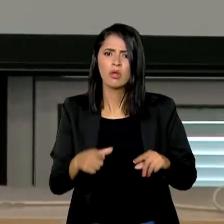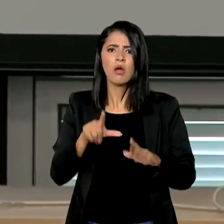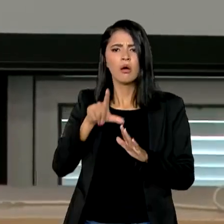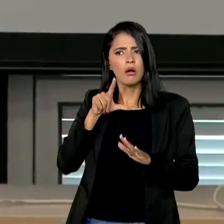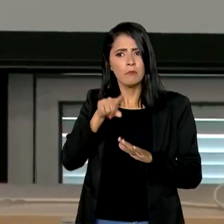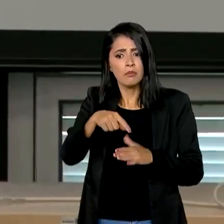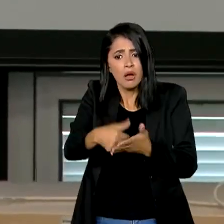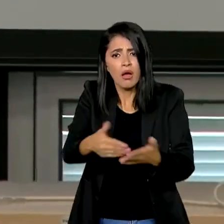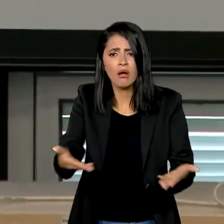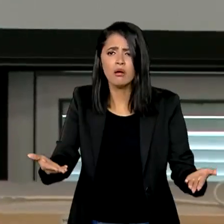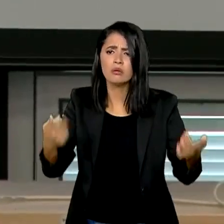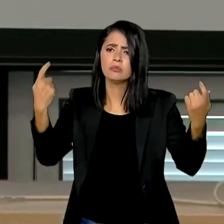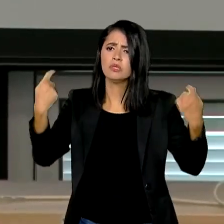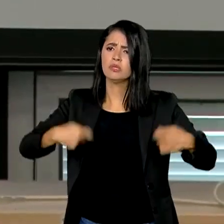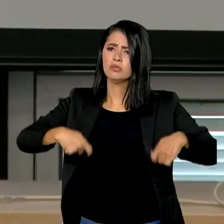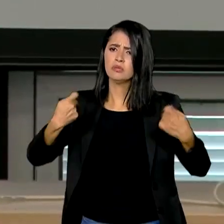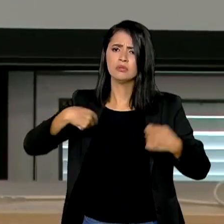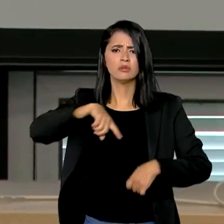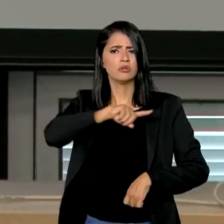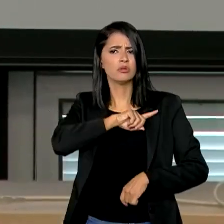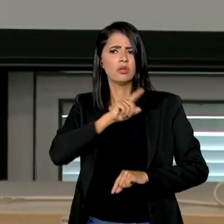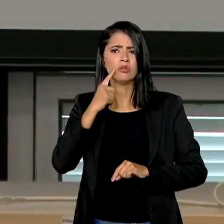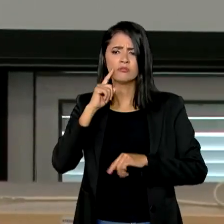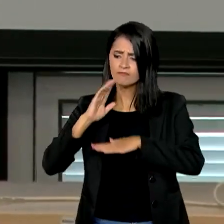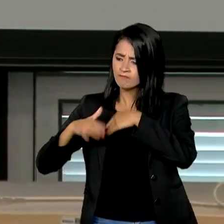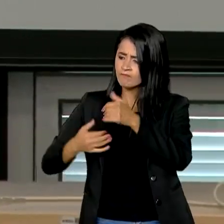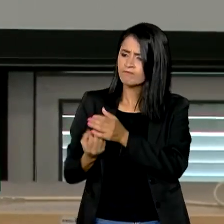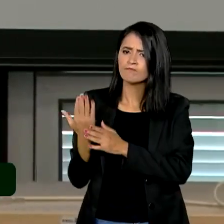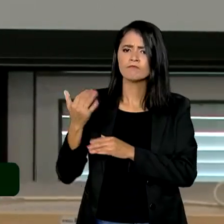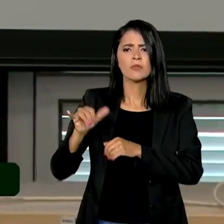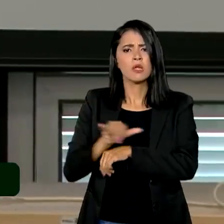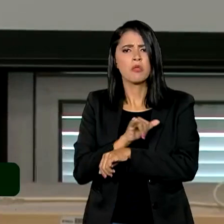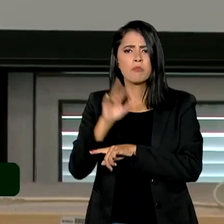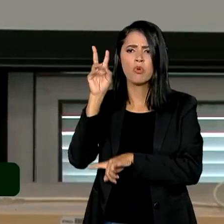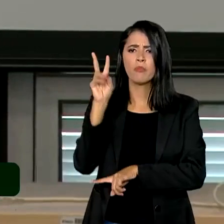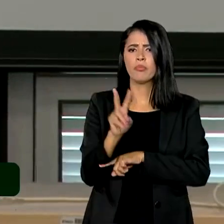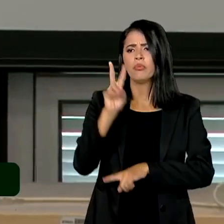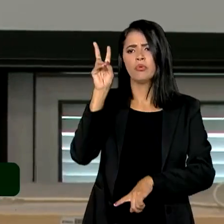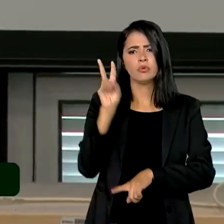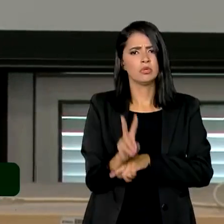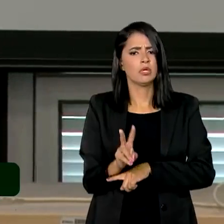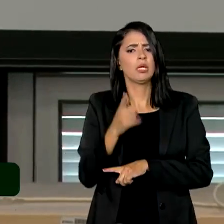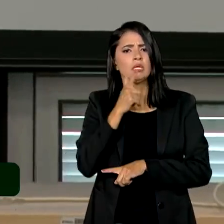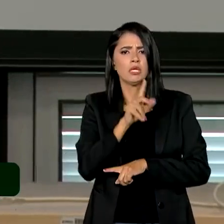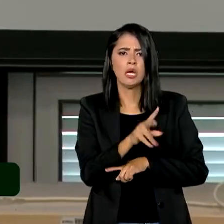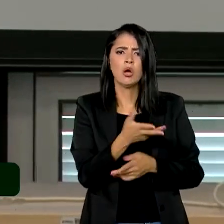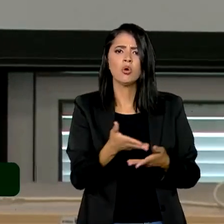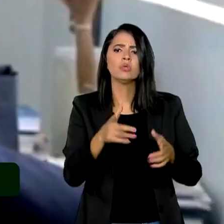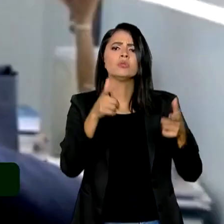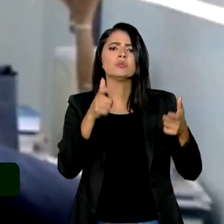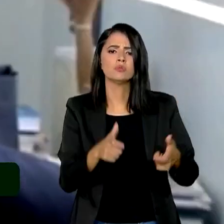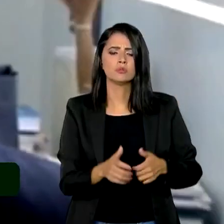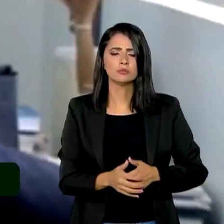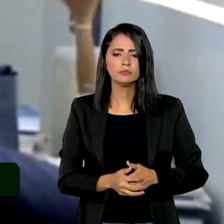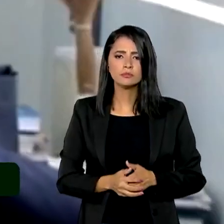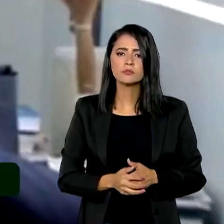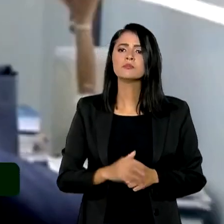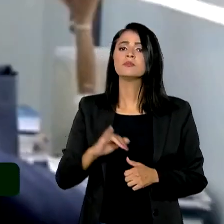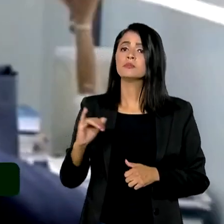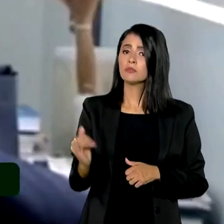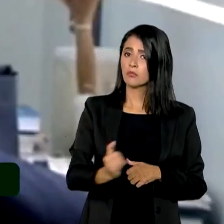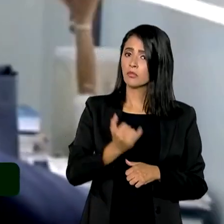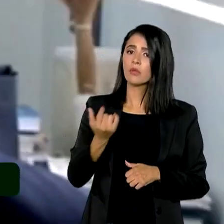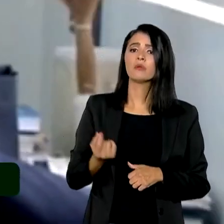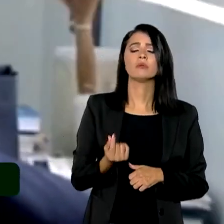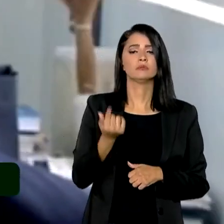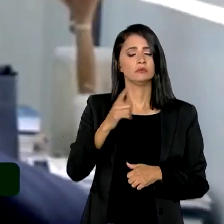é muito necessário a gente estar desenvolvendo ações de proteção e de conservação desses ambientes. Há uma importância